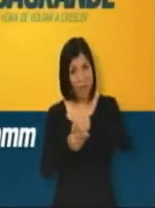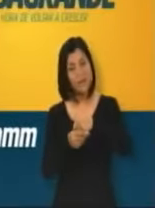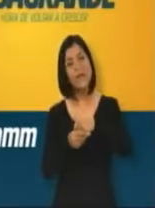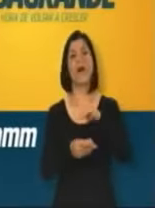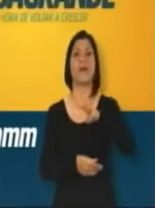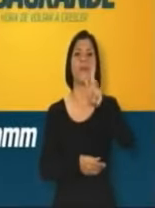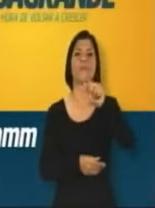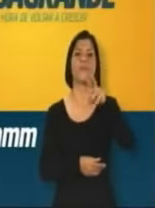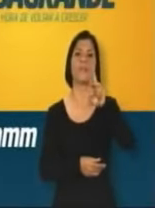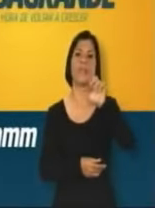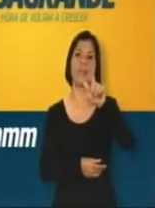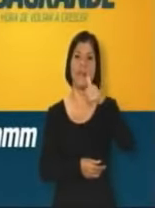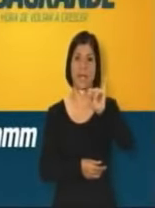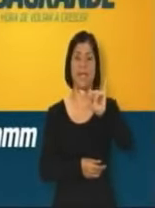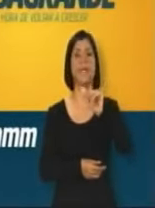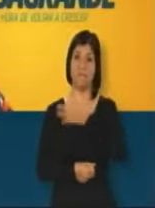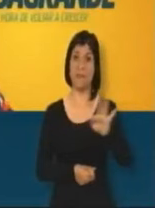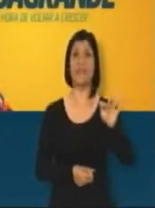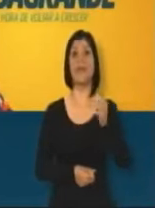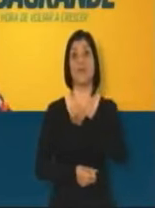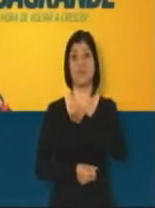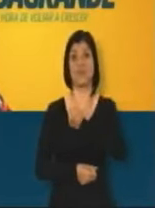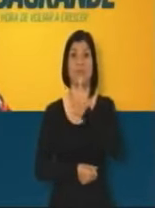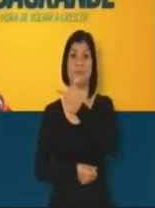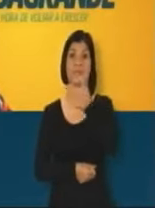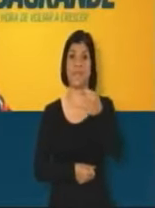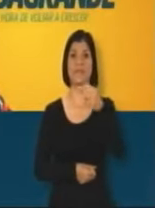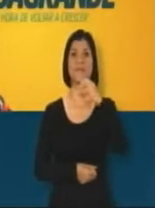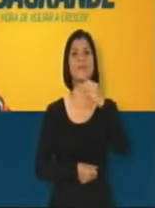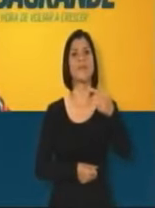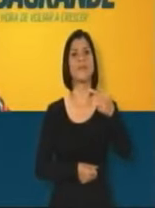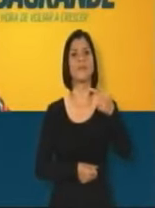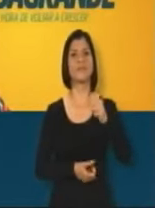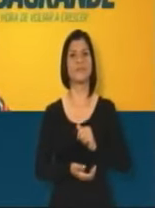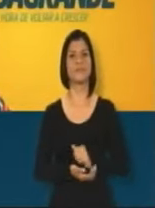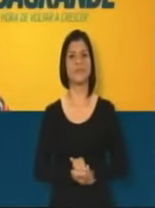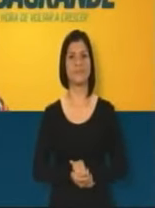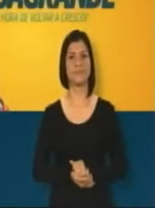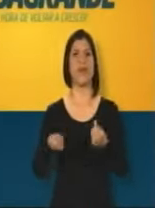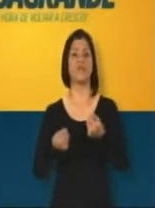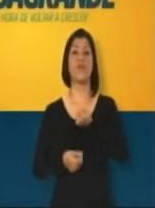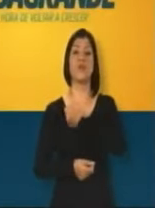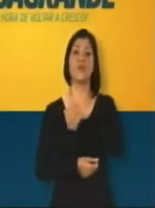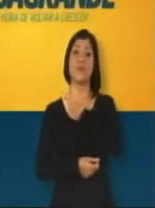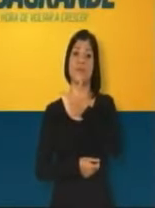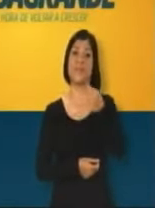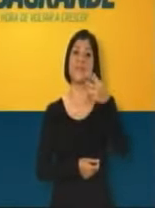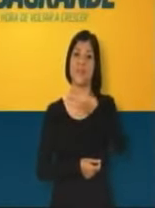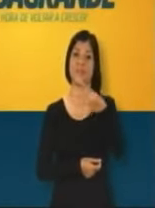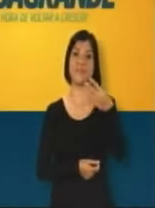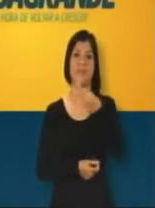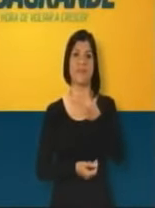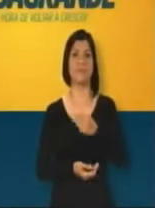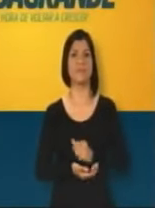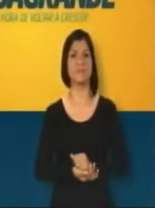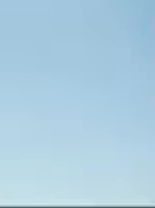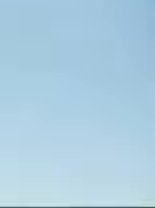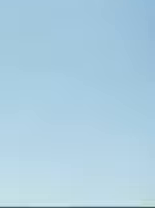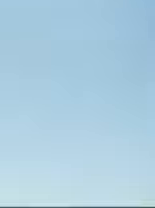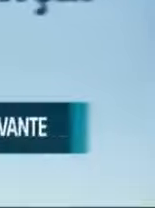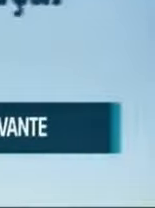Vanderlei Wolfgang, 2799. Para federal, Negadanda, 2707. Professor Silvestre,